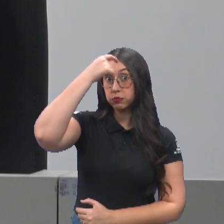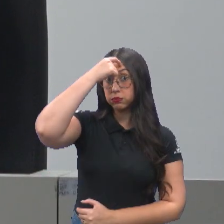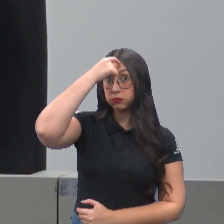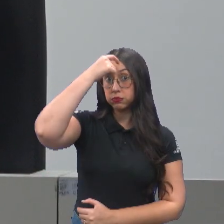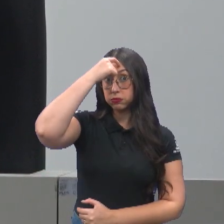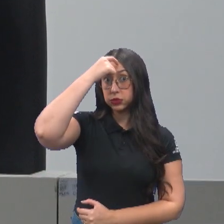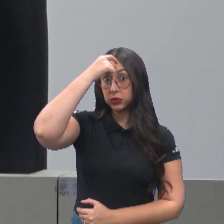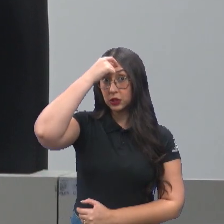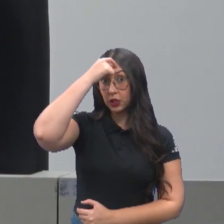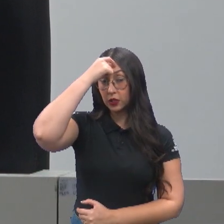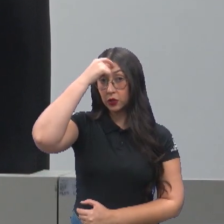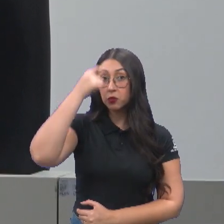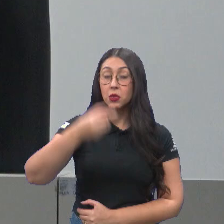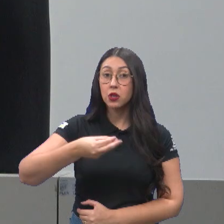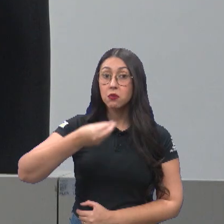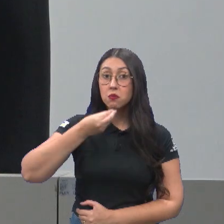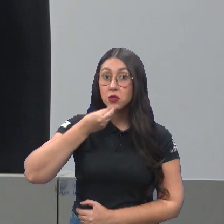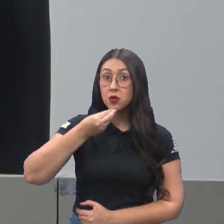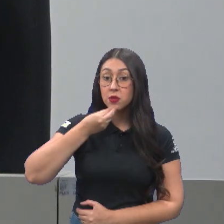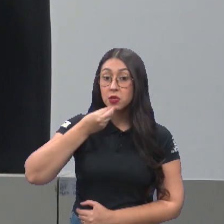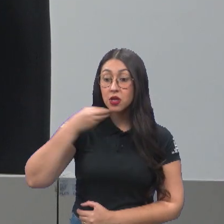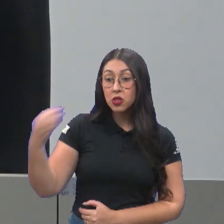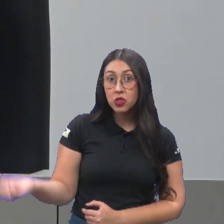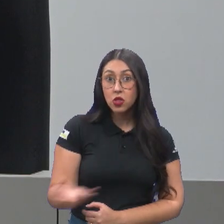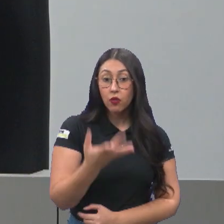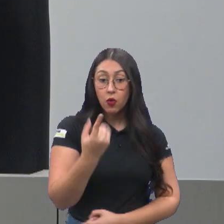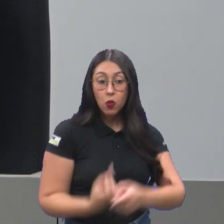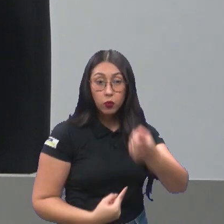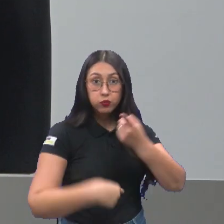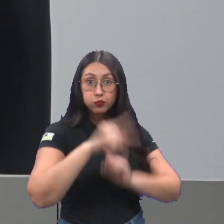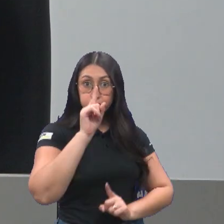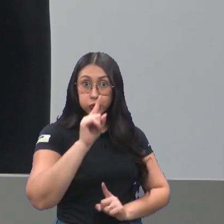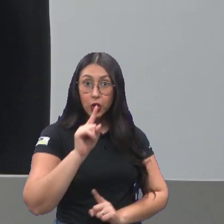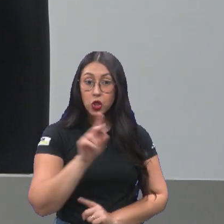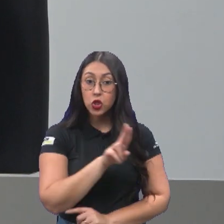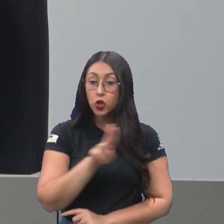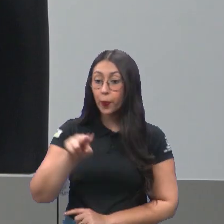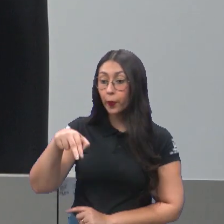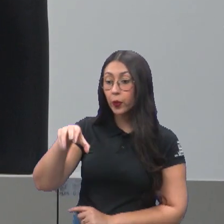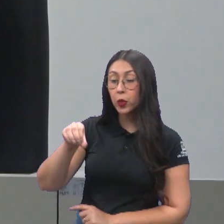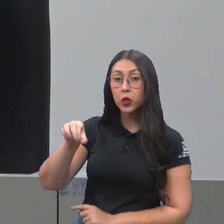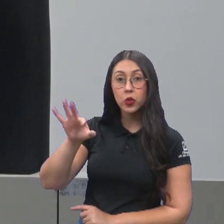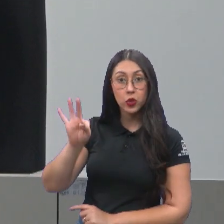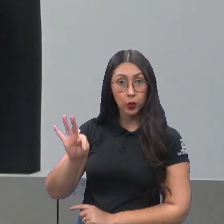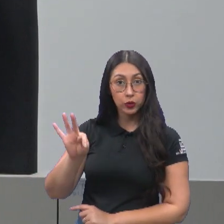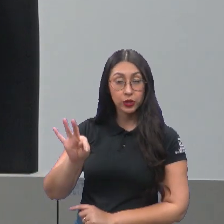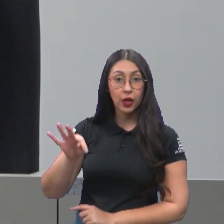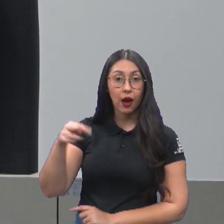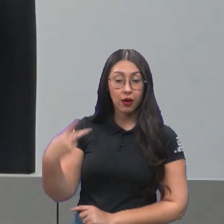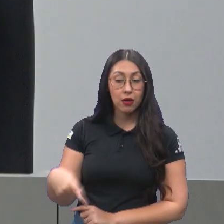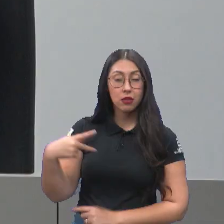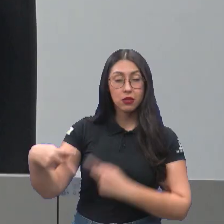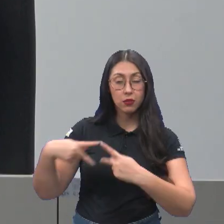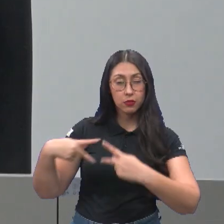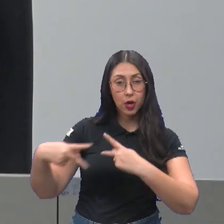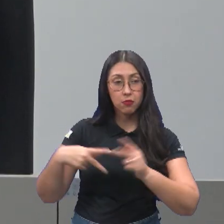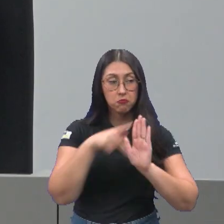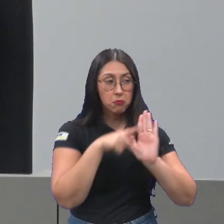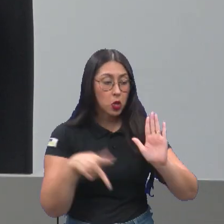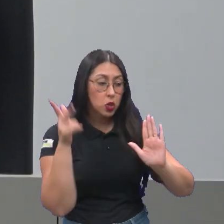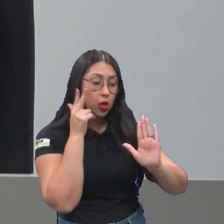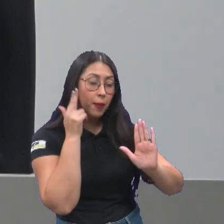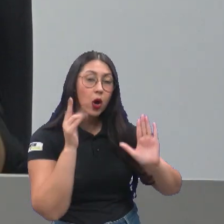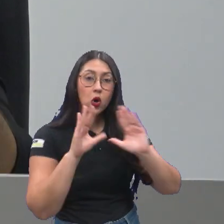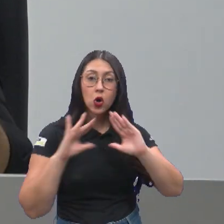nova oportunidade de longevidade transformadora, no município de São José dos Campos. Rito ordinário. Comissões